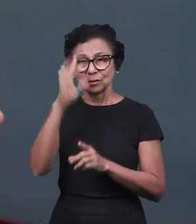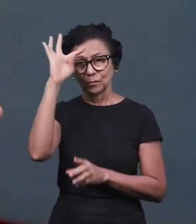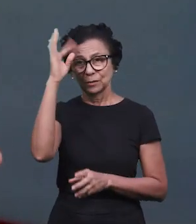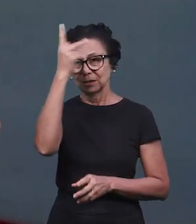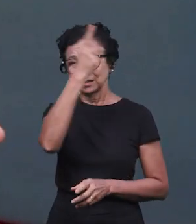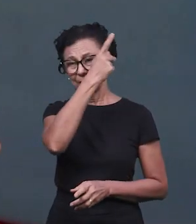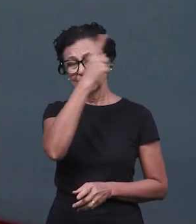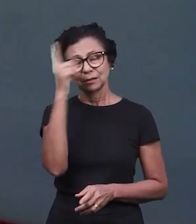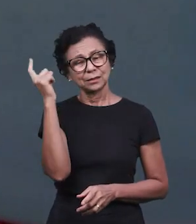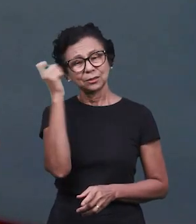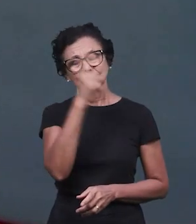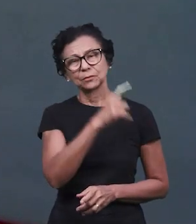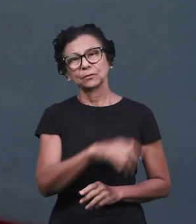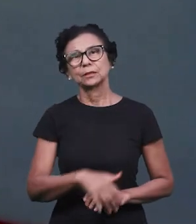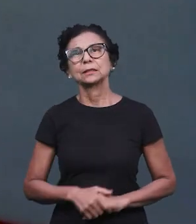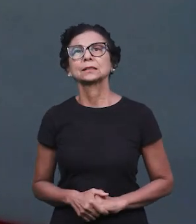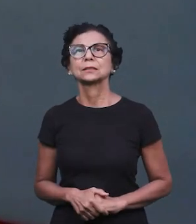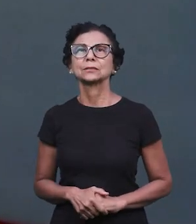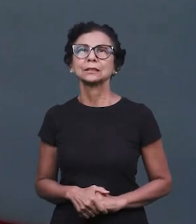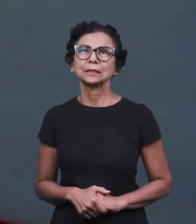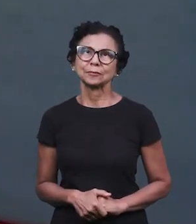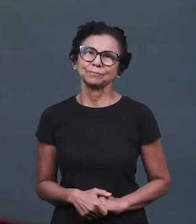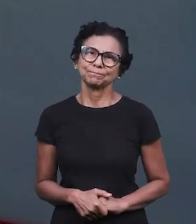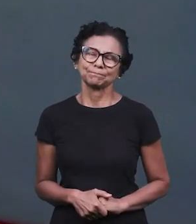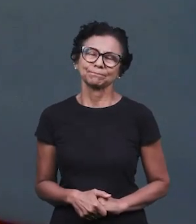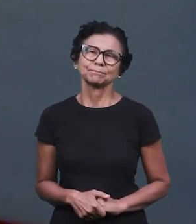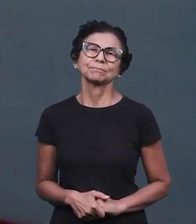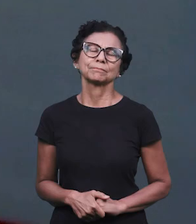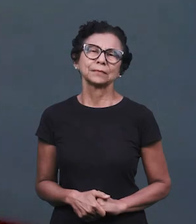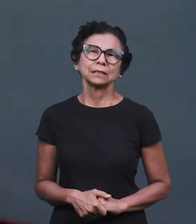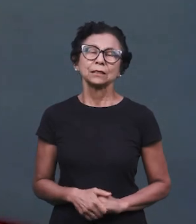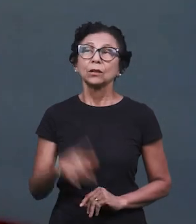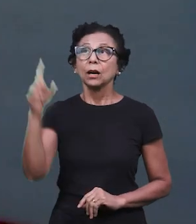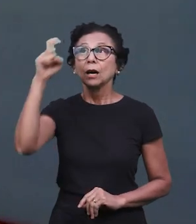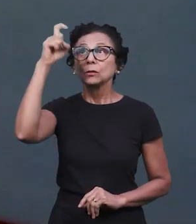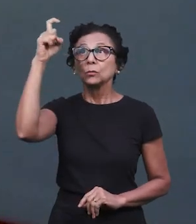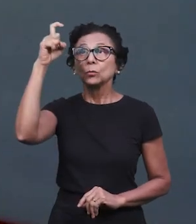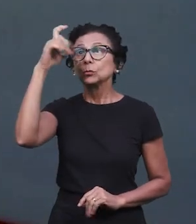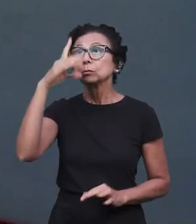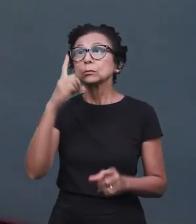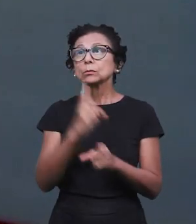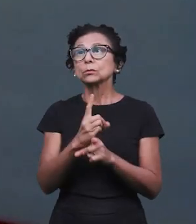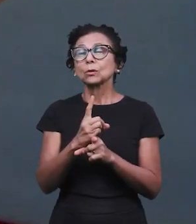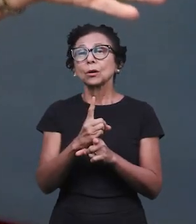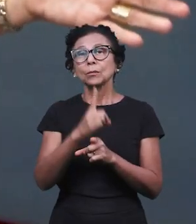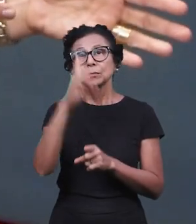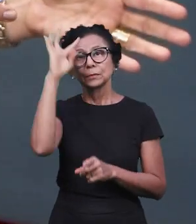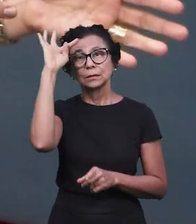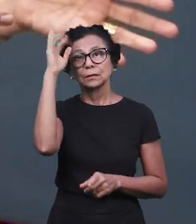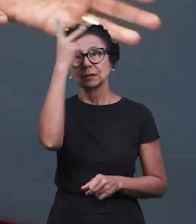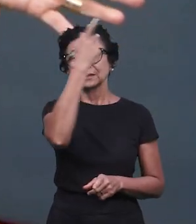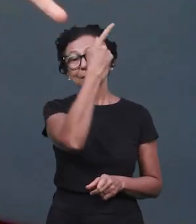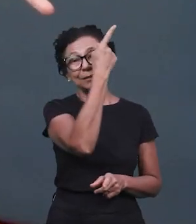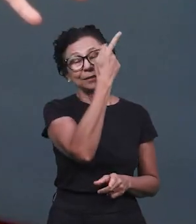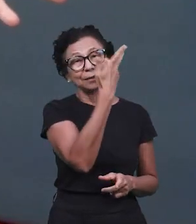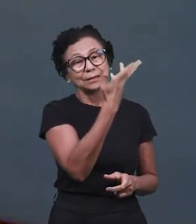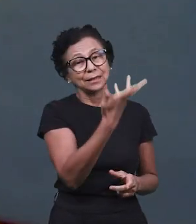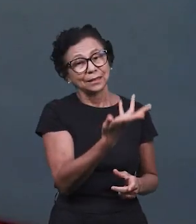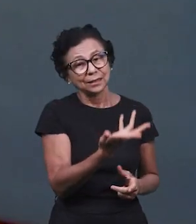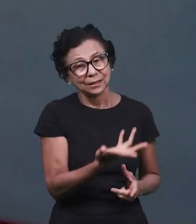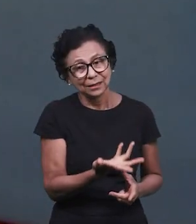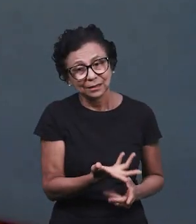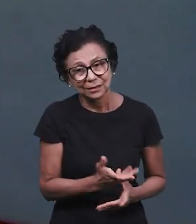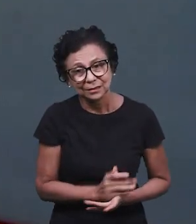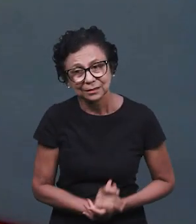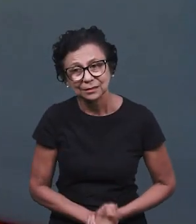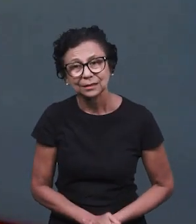parcela importante de pacientes que recebe diagnóstico na vida adulta, onde você já está usufruindo